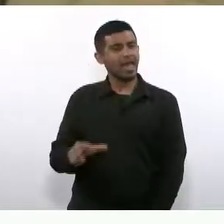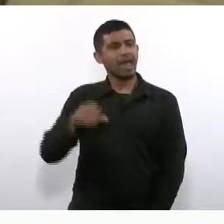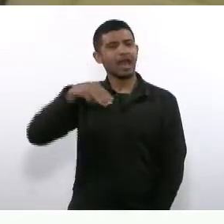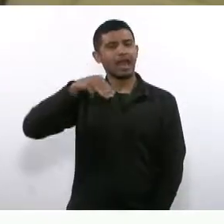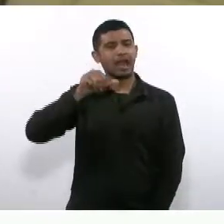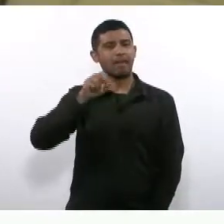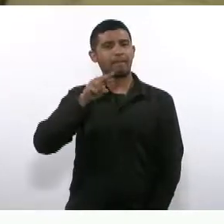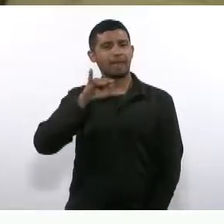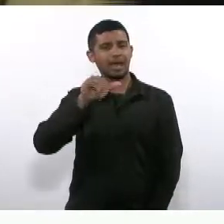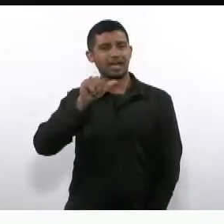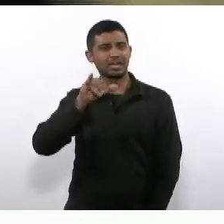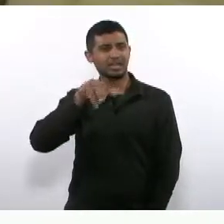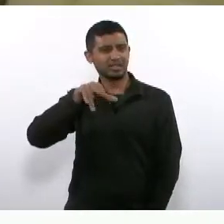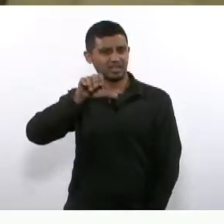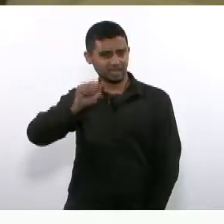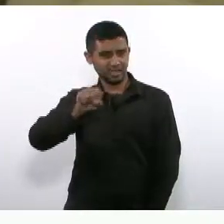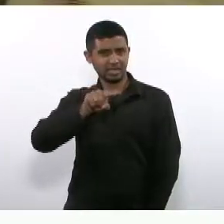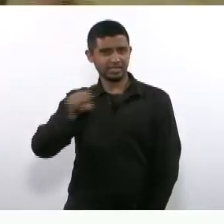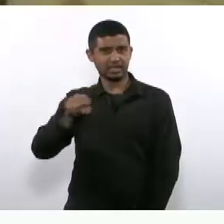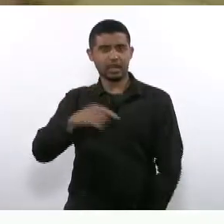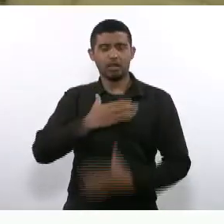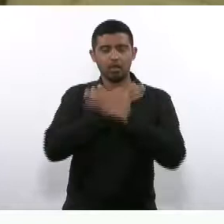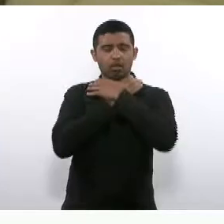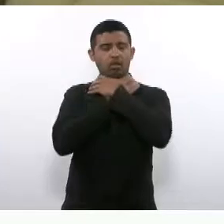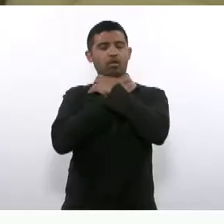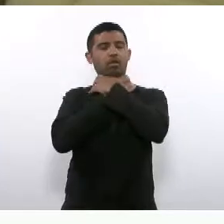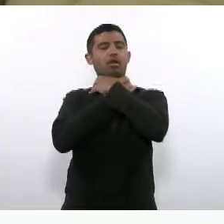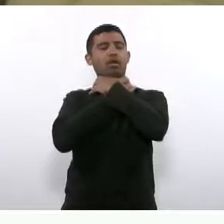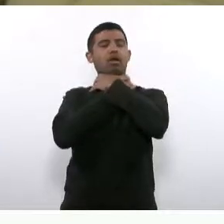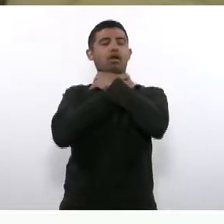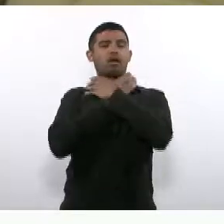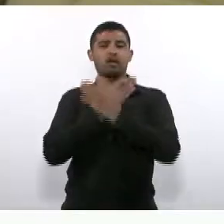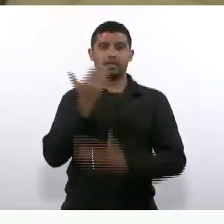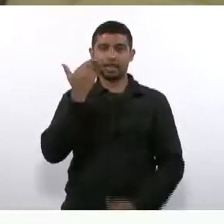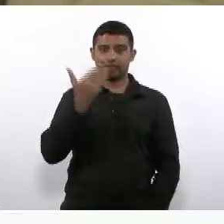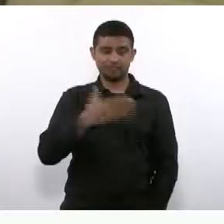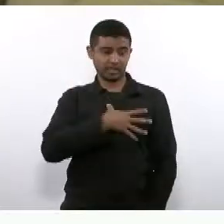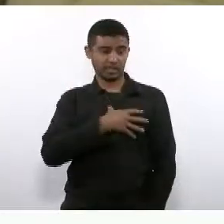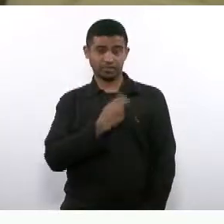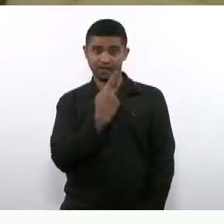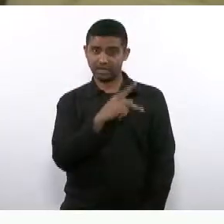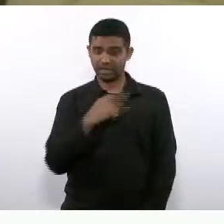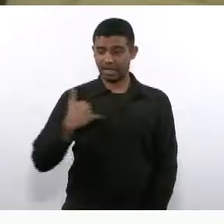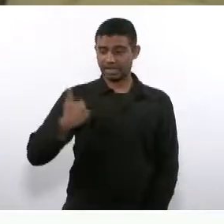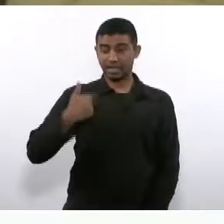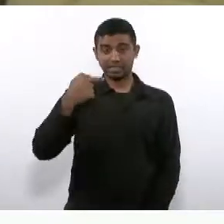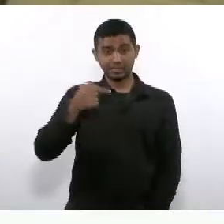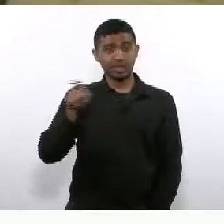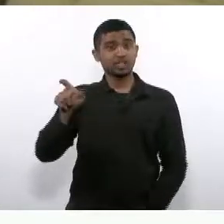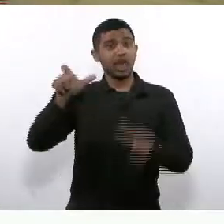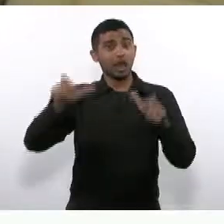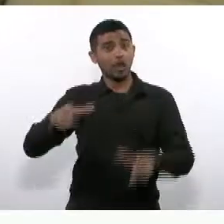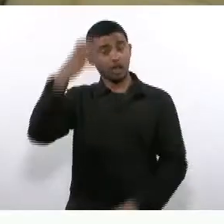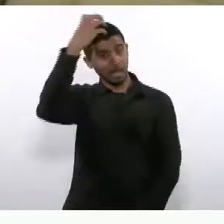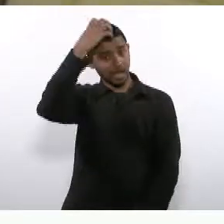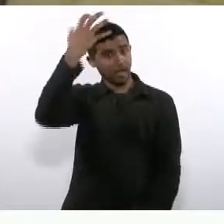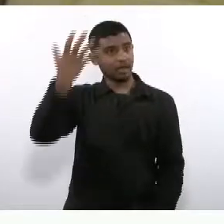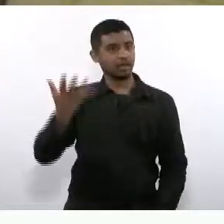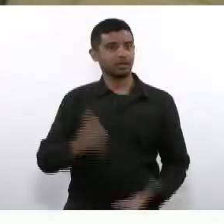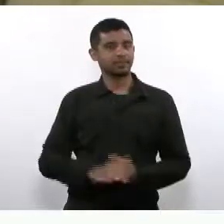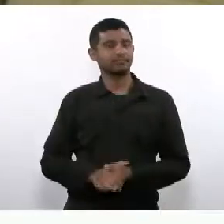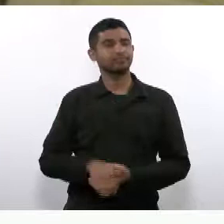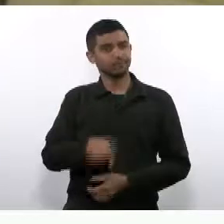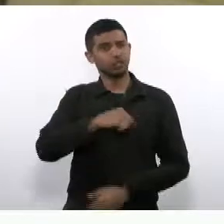foi morta, asfixiada pelo seu companheiro na frente da sua filha de 7 anos, em Angra dos Reis. É disso que nós